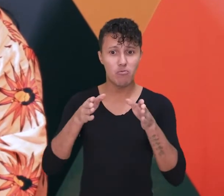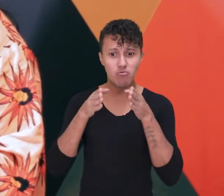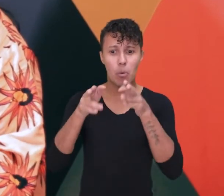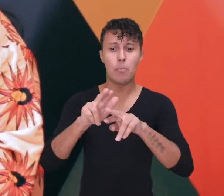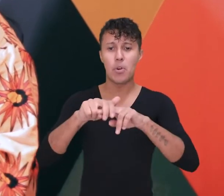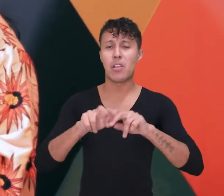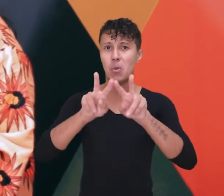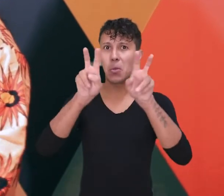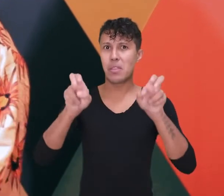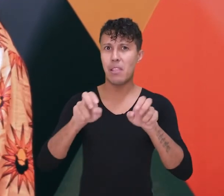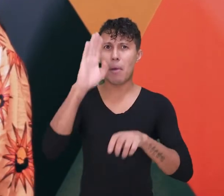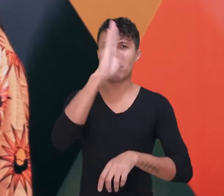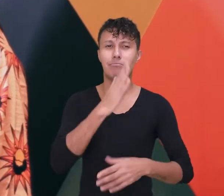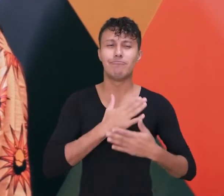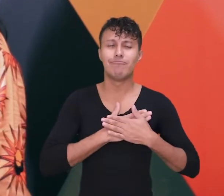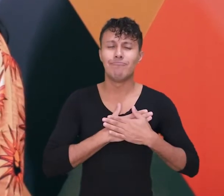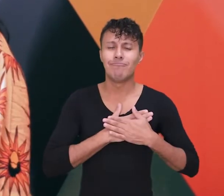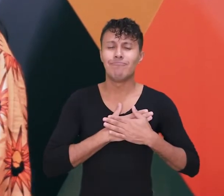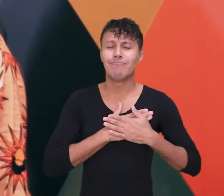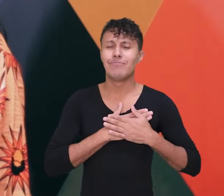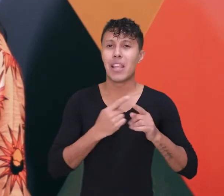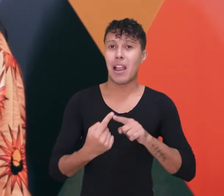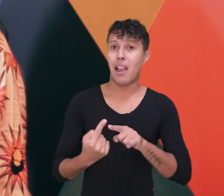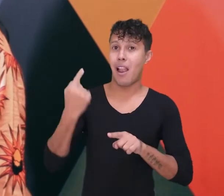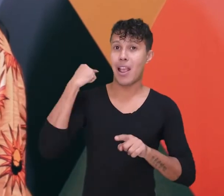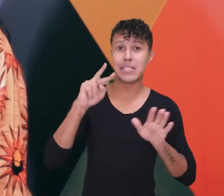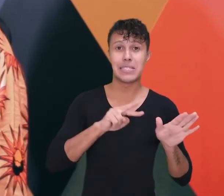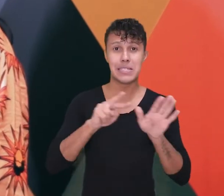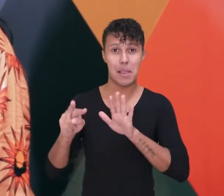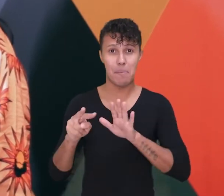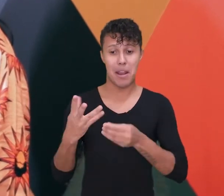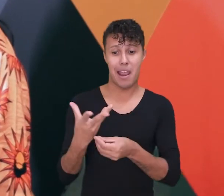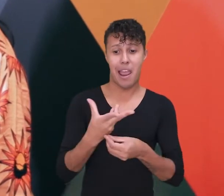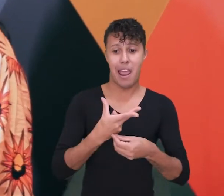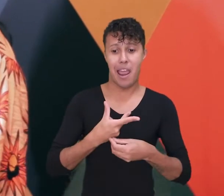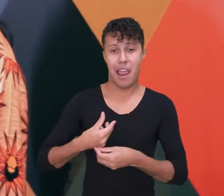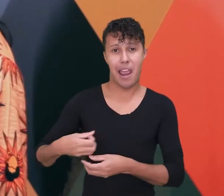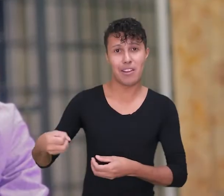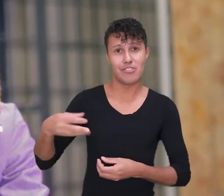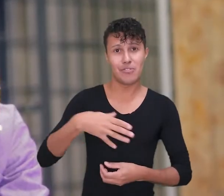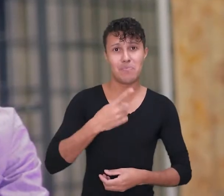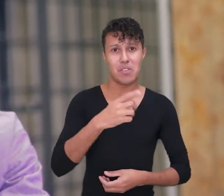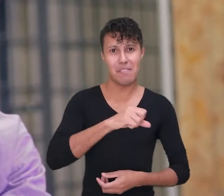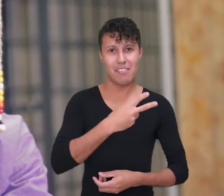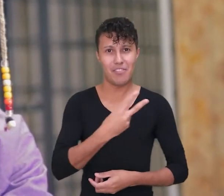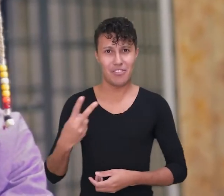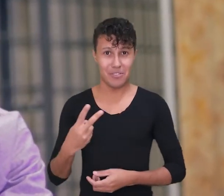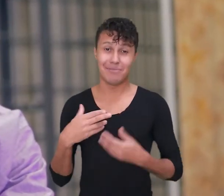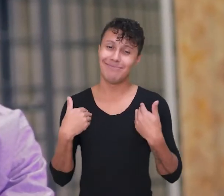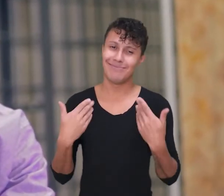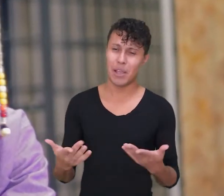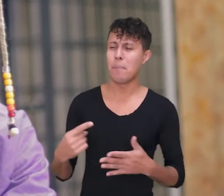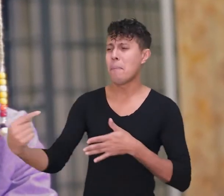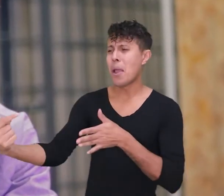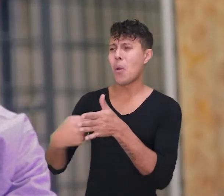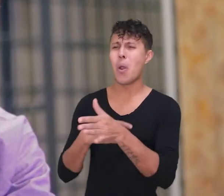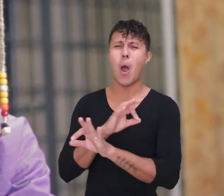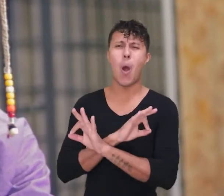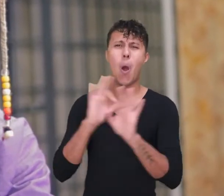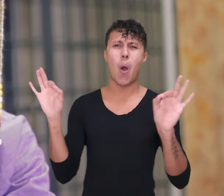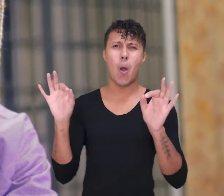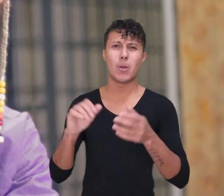temas principais foi o nacionalismo na Semana de Arte Moderna. E é isso. Muito boa essa